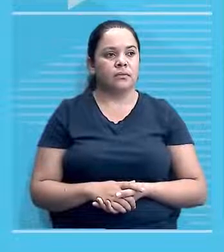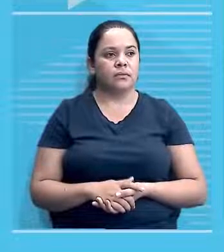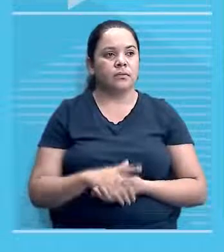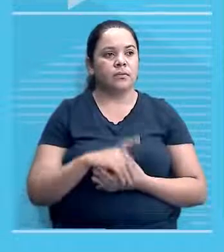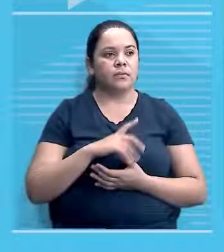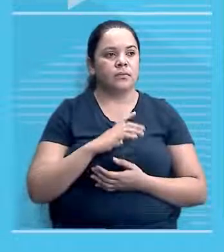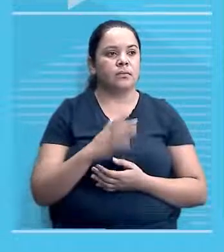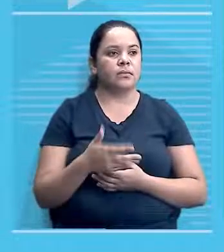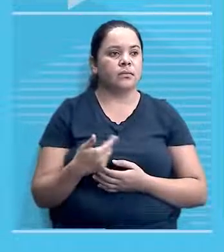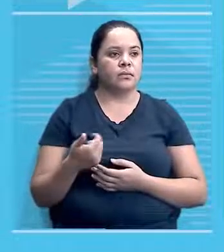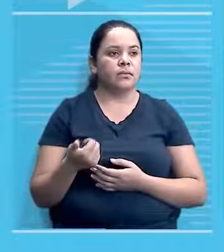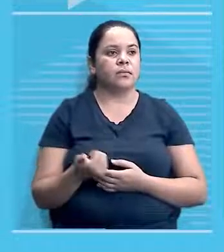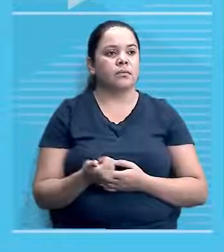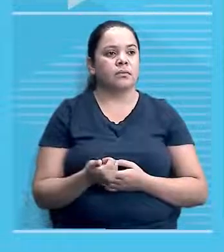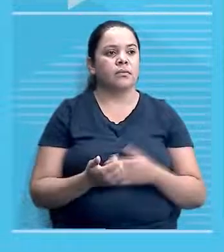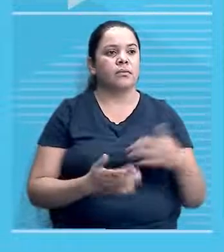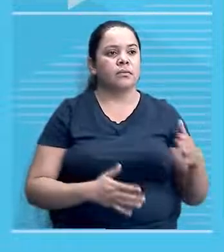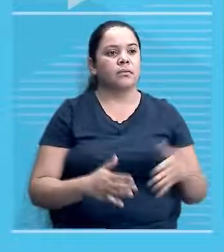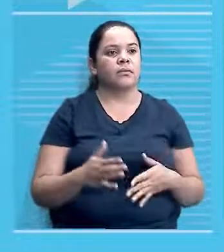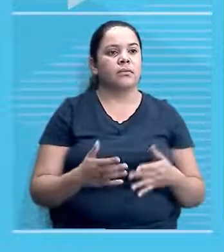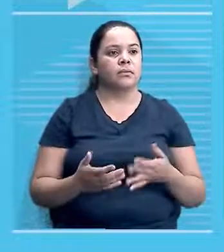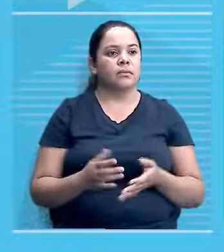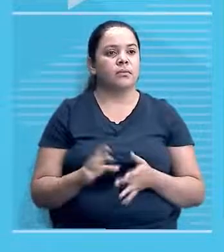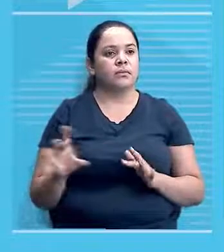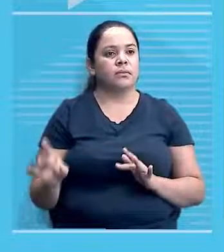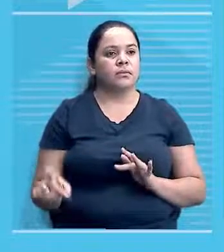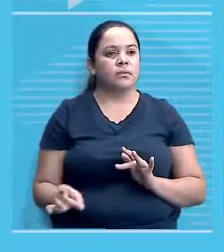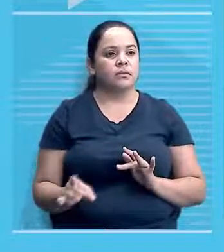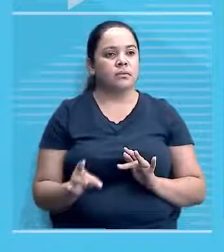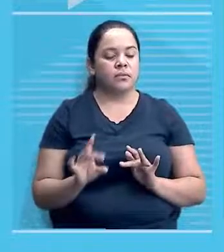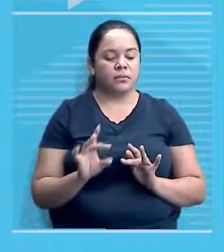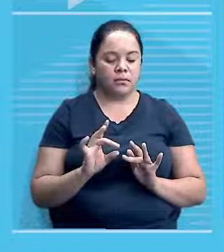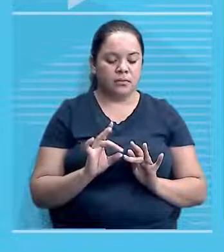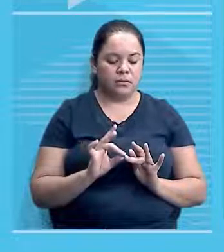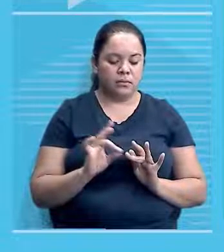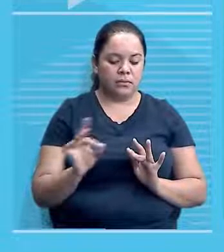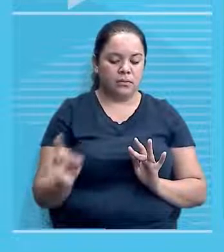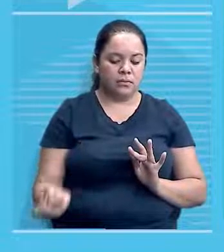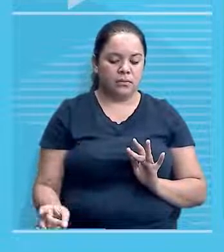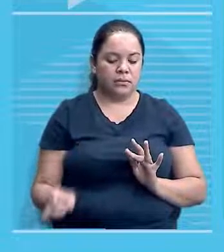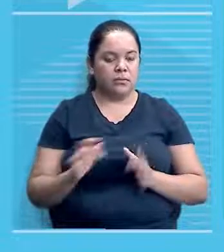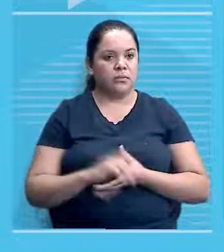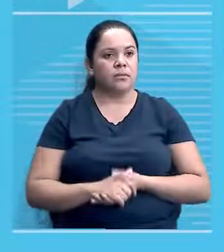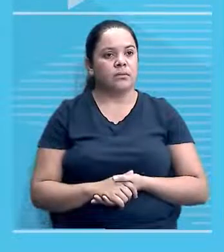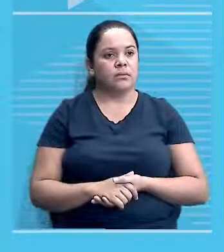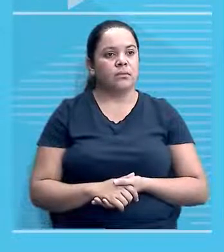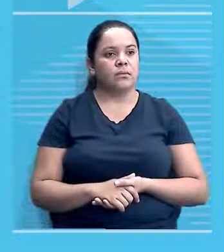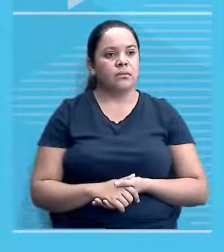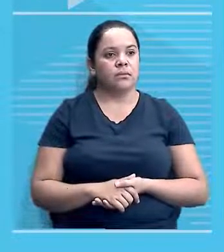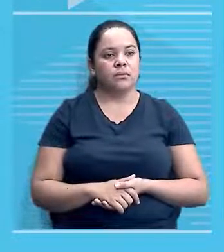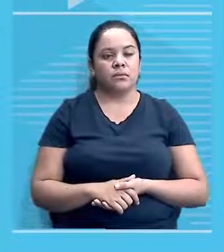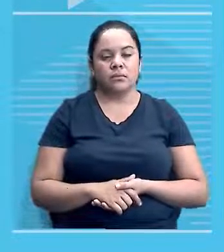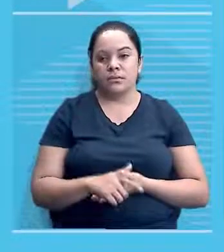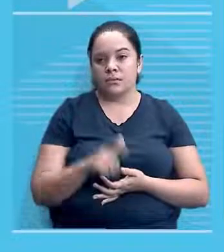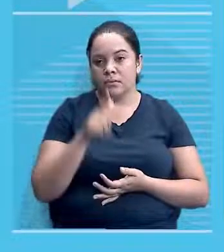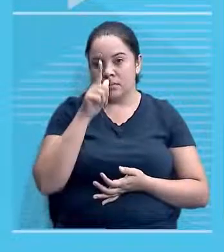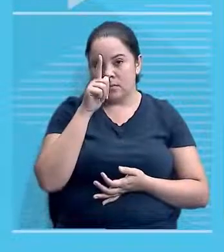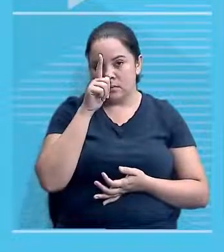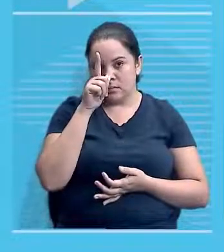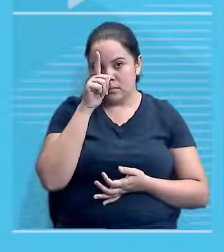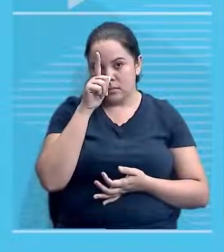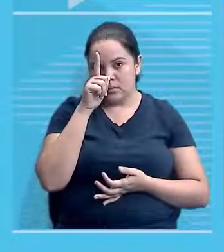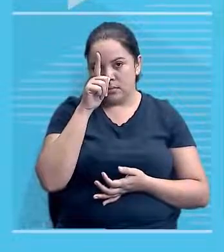são cinco expressões latinas É bom lembrar vocês que lá tinha uma língua viva